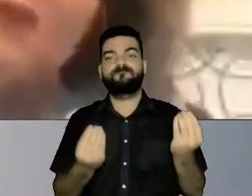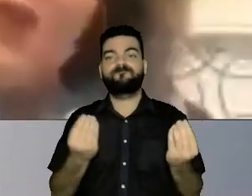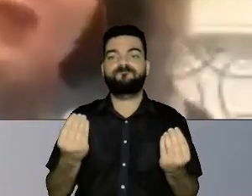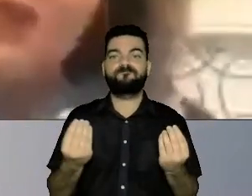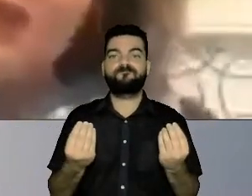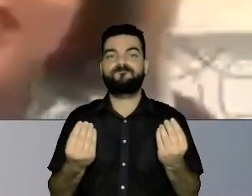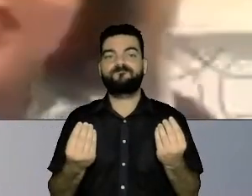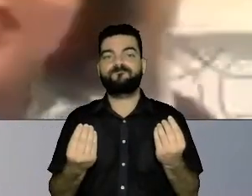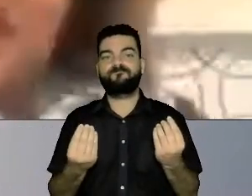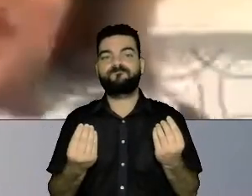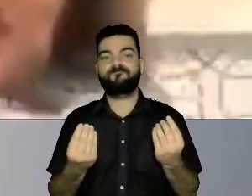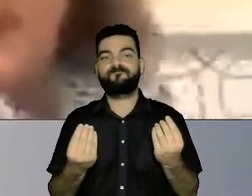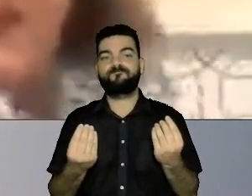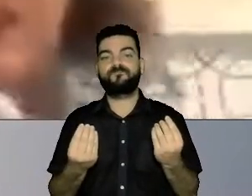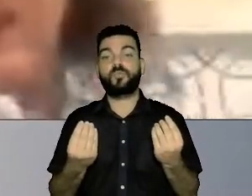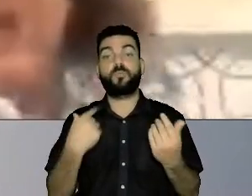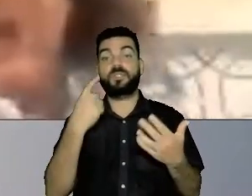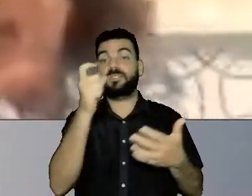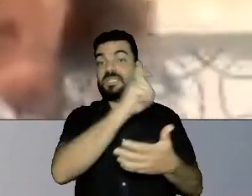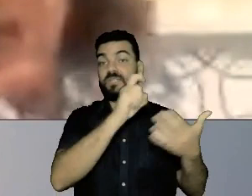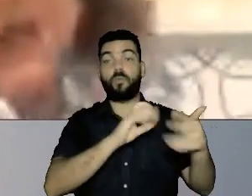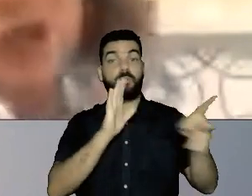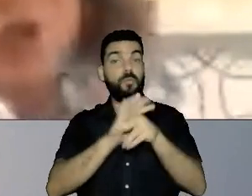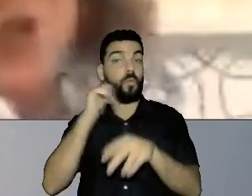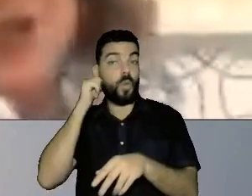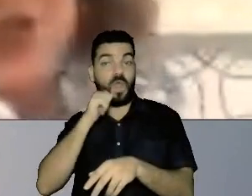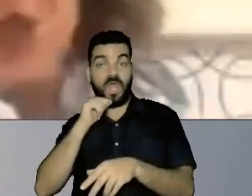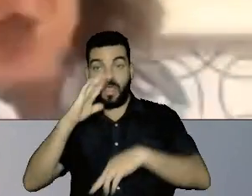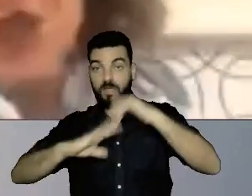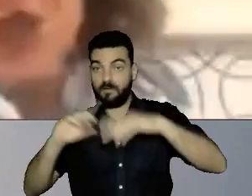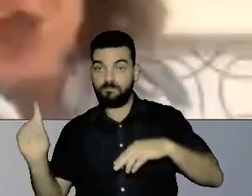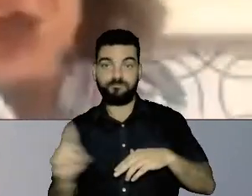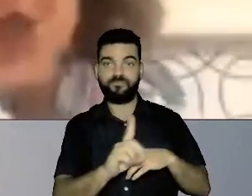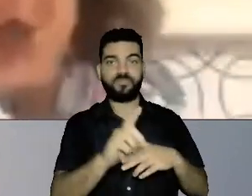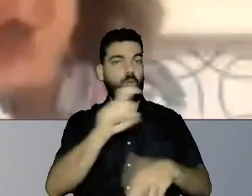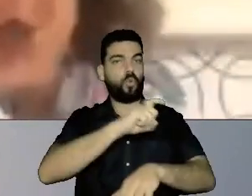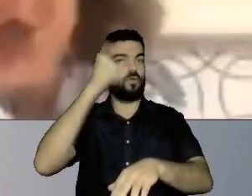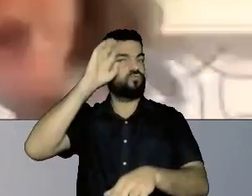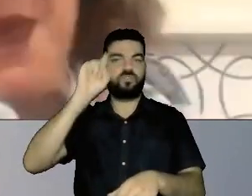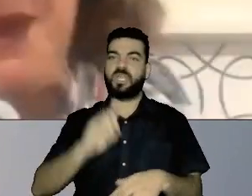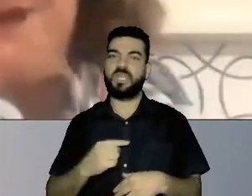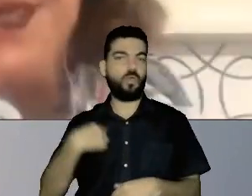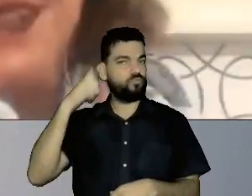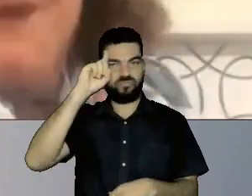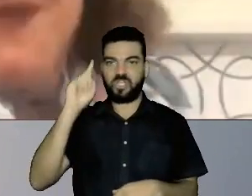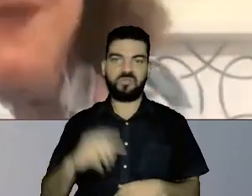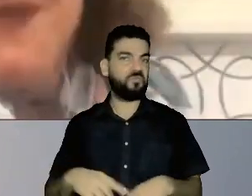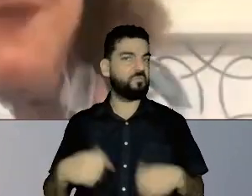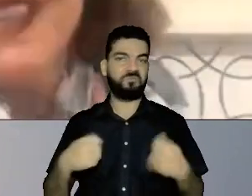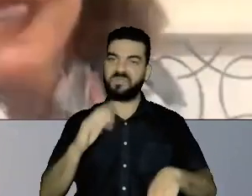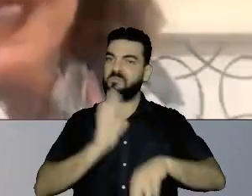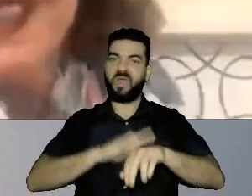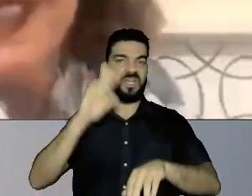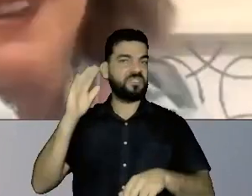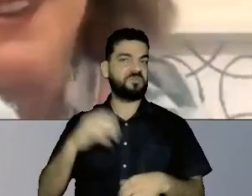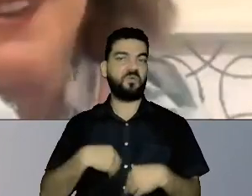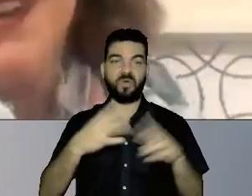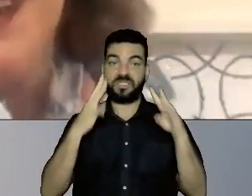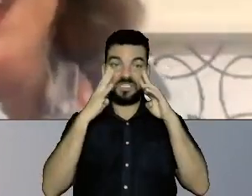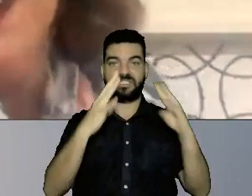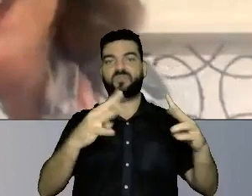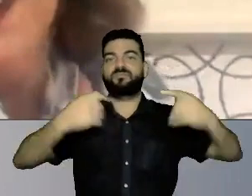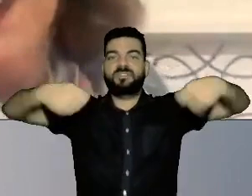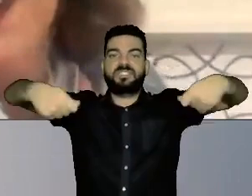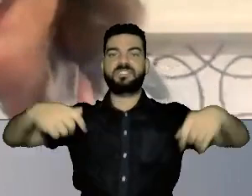como são as pinturas das mulheres grafiteiras nas ruas. A gente precisa começar a prestar mais